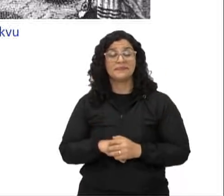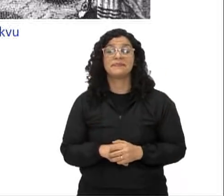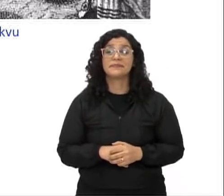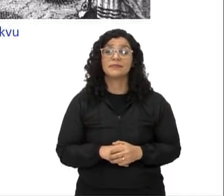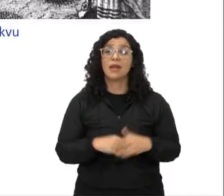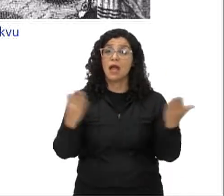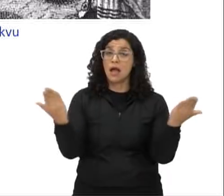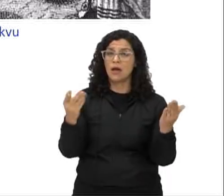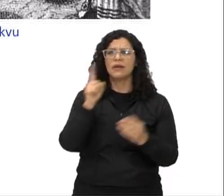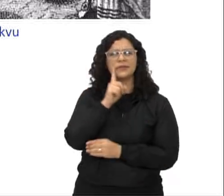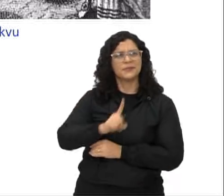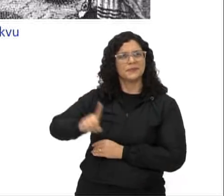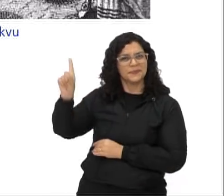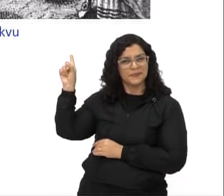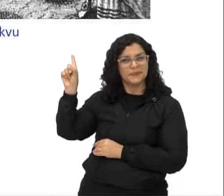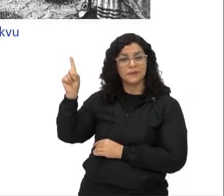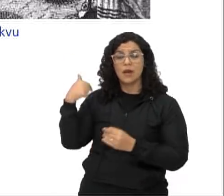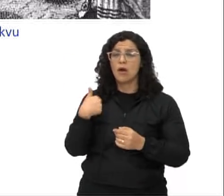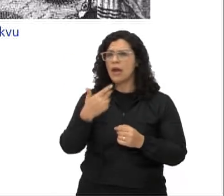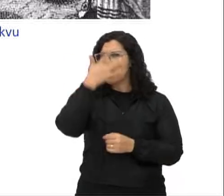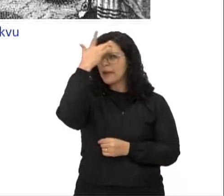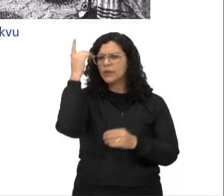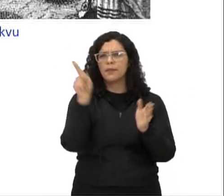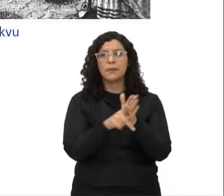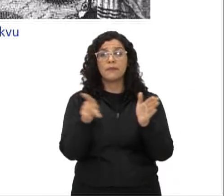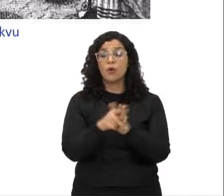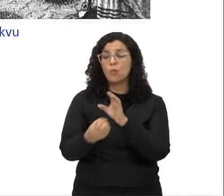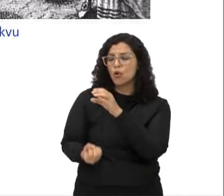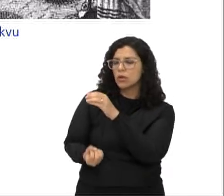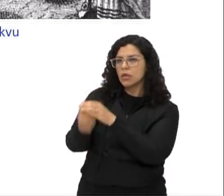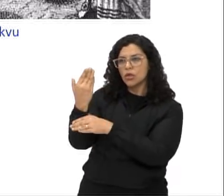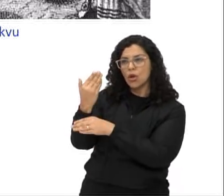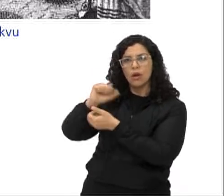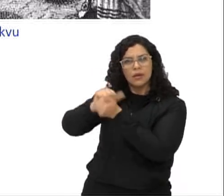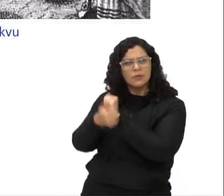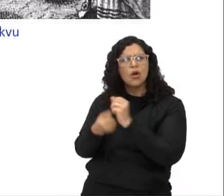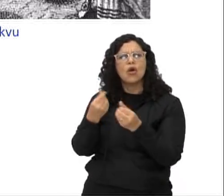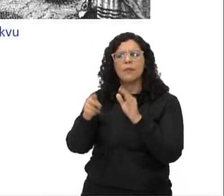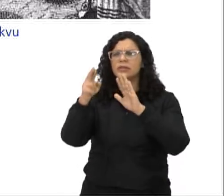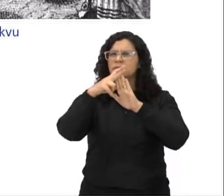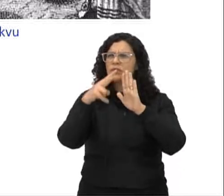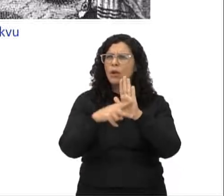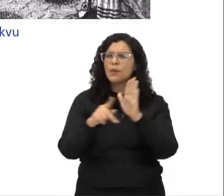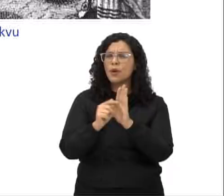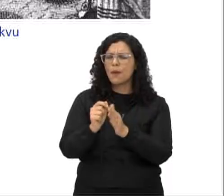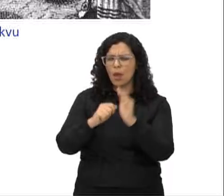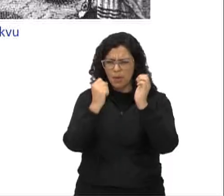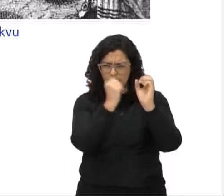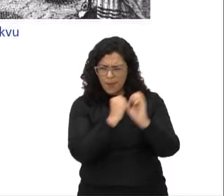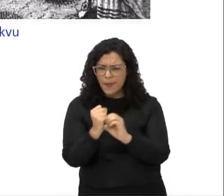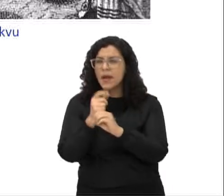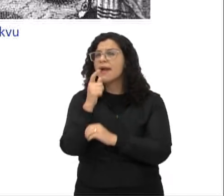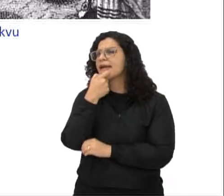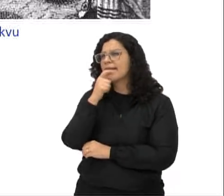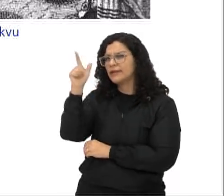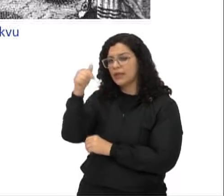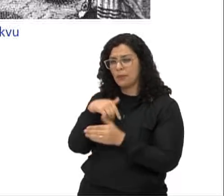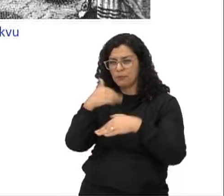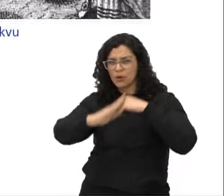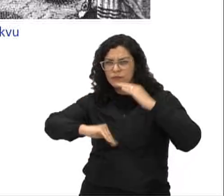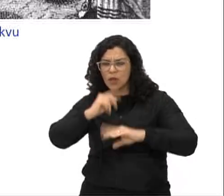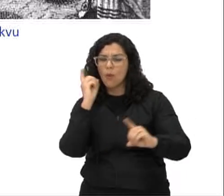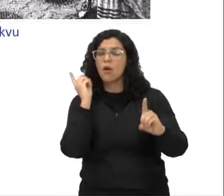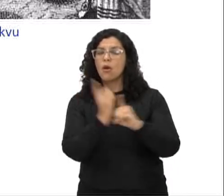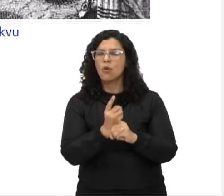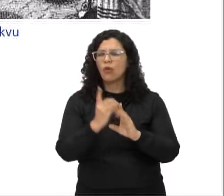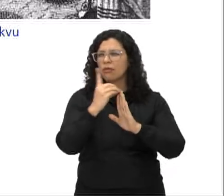ok? Então, olha só. Uma das versões sobre o aparecimento desse jogo, relatada por um arqueólogo inglês que